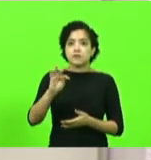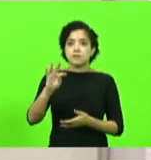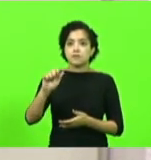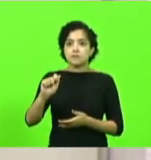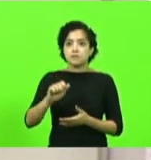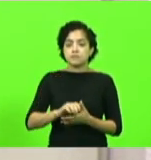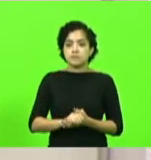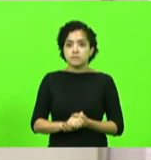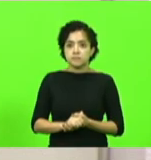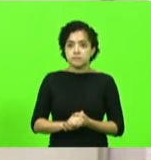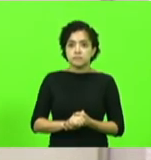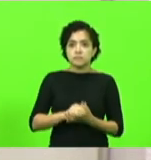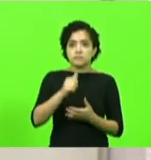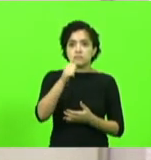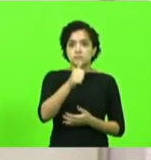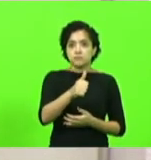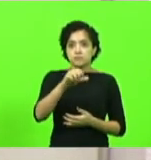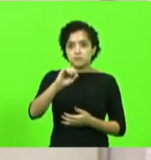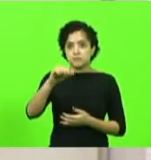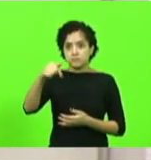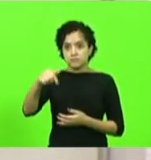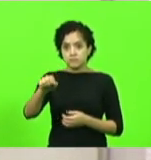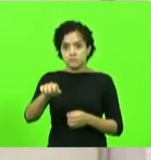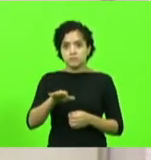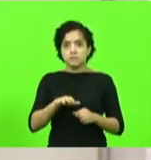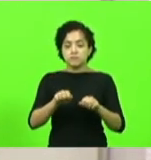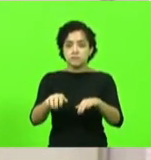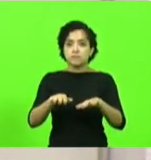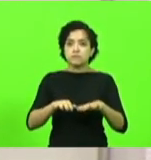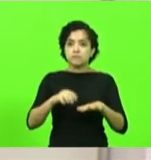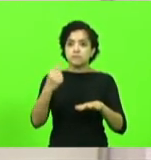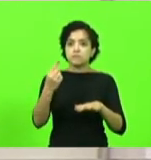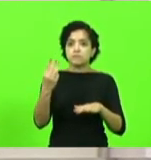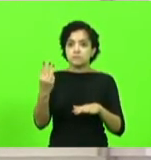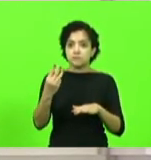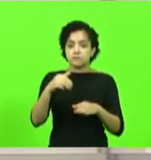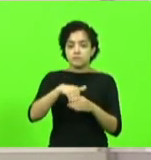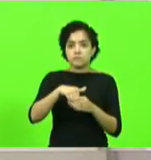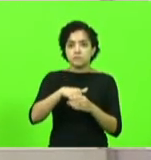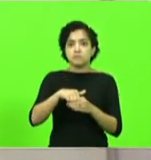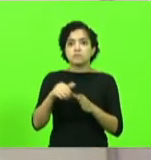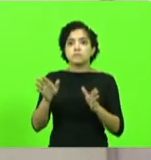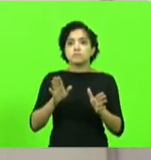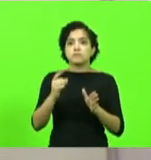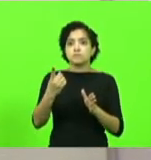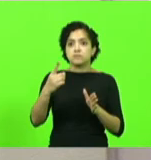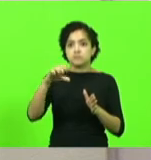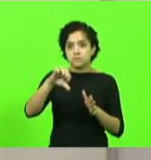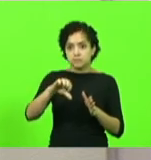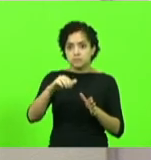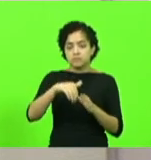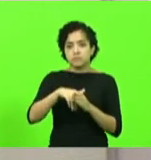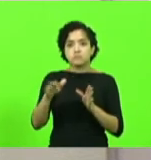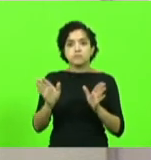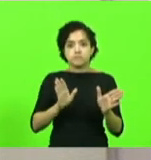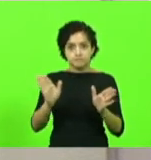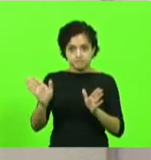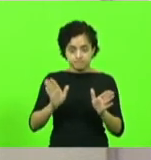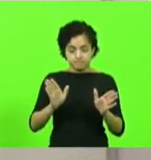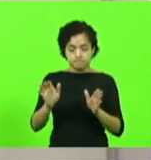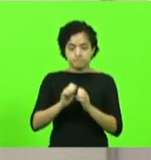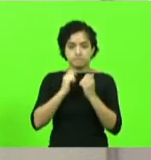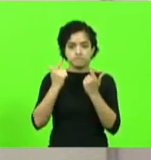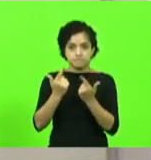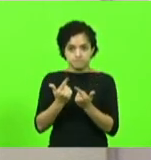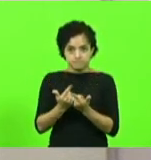centésima sétima sessão ordinária da terceira sessão legislativa da 19ª Legislatura da Assembleia Legislativa do